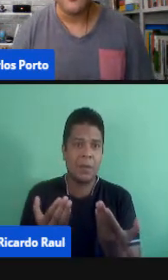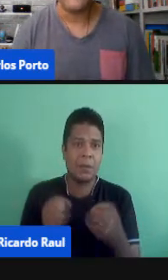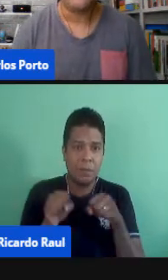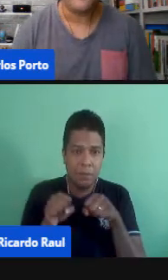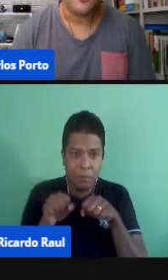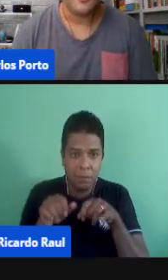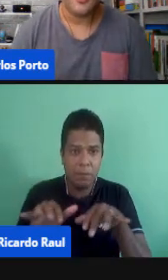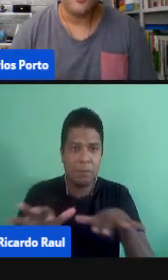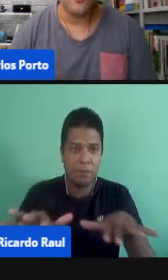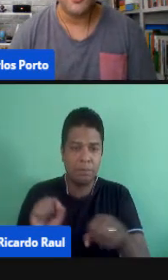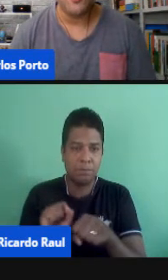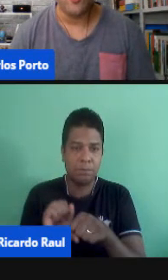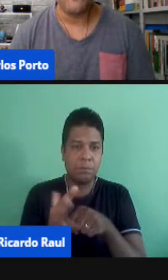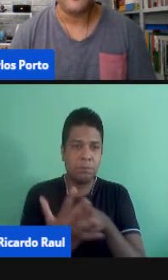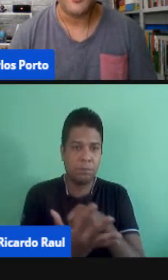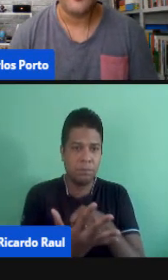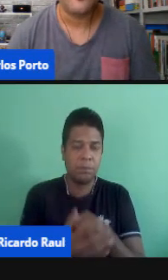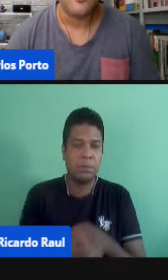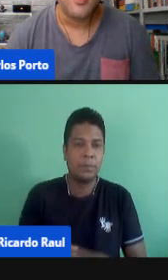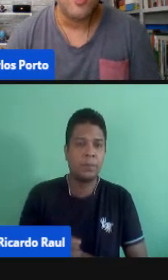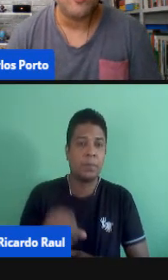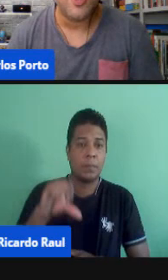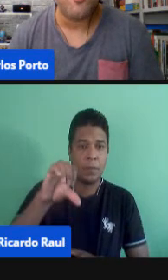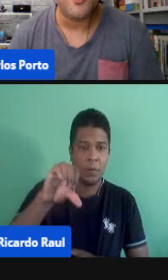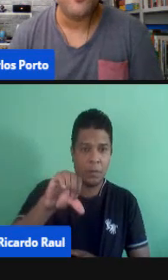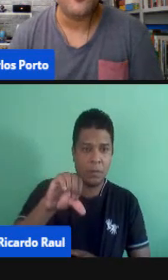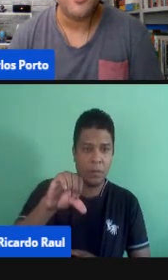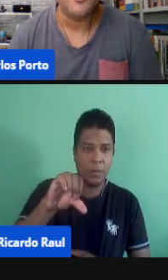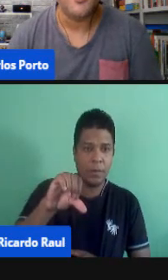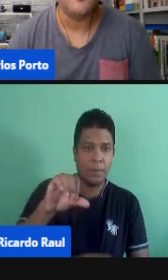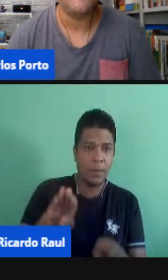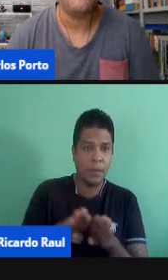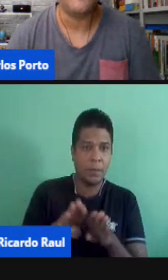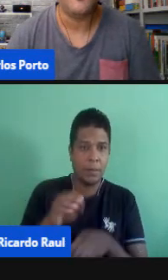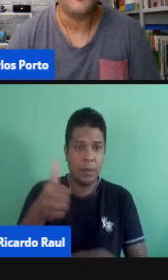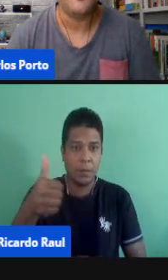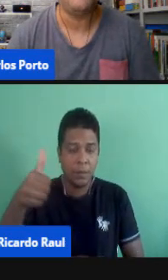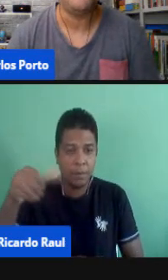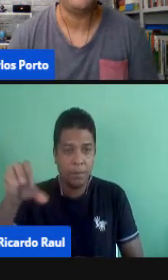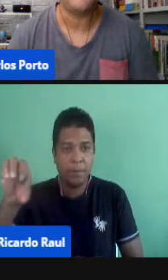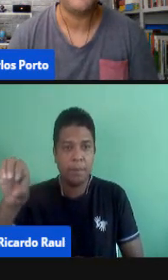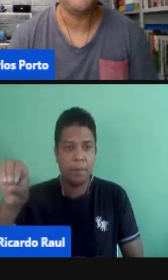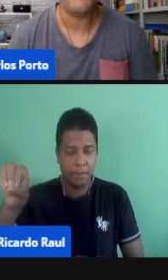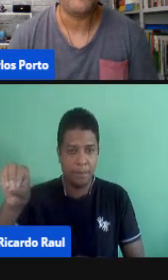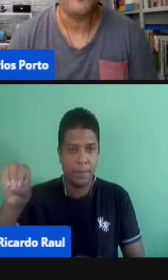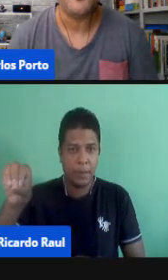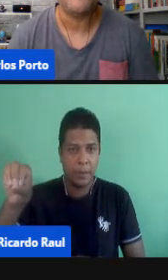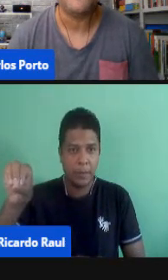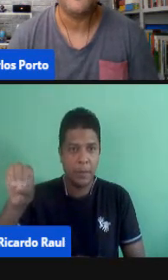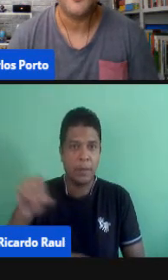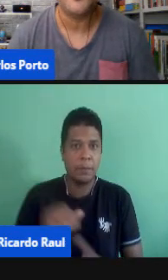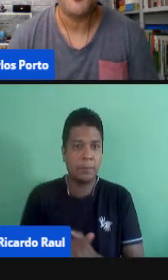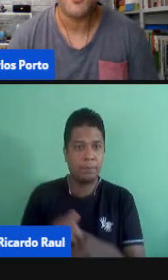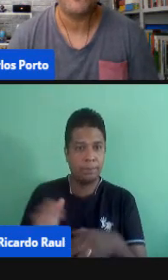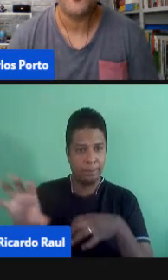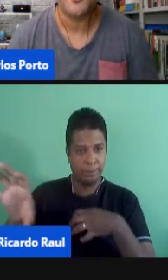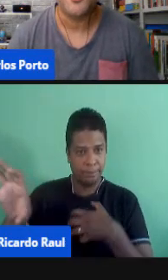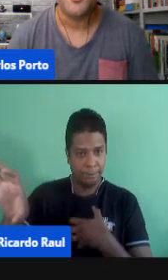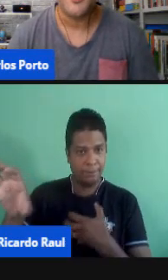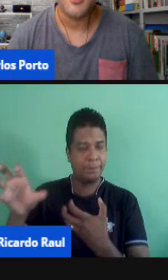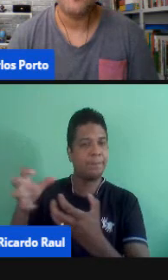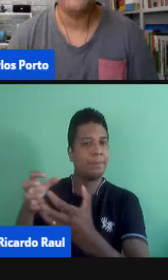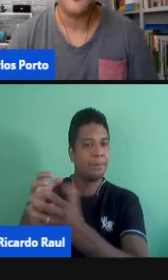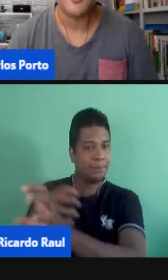no 10, né, no item 9 e 10, eu trago para você aqui exercitar a empatia, né, que a